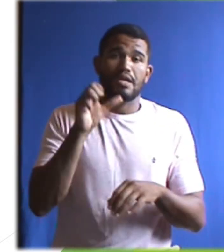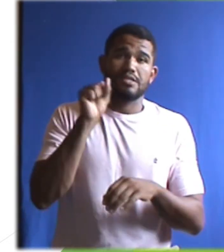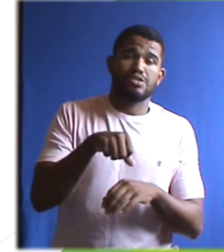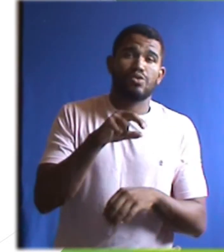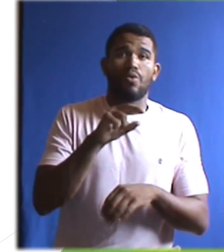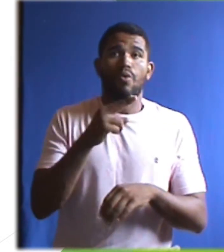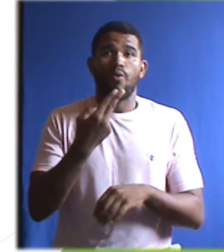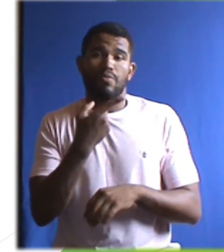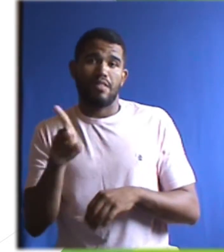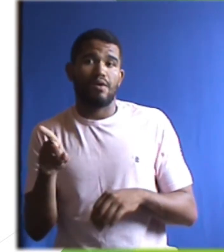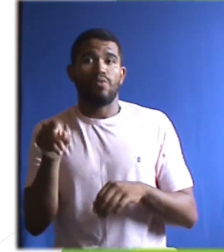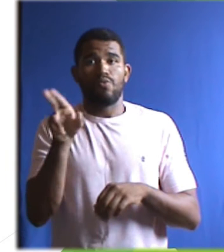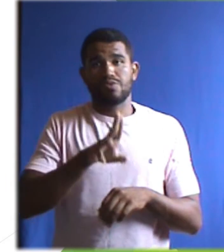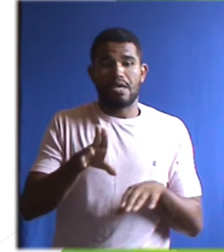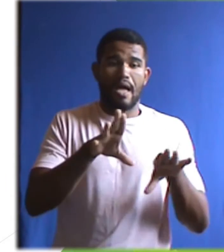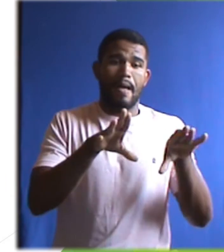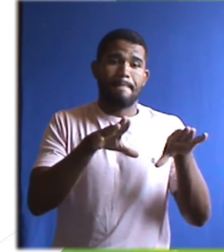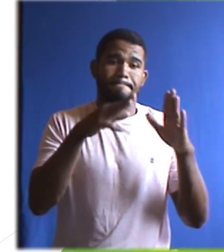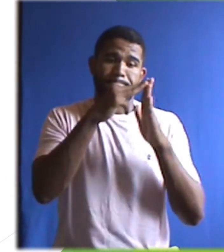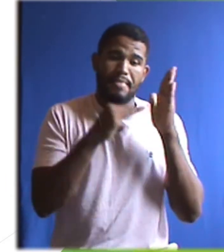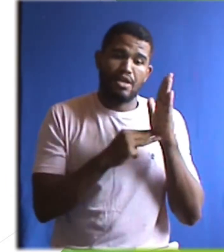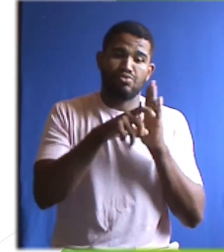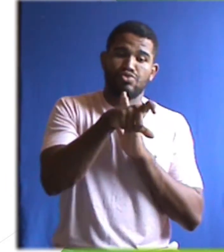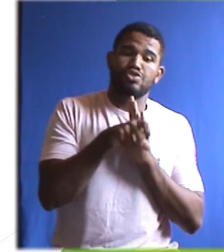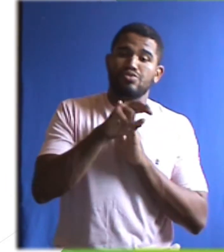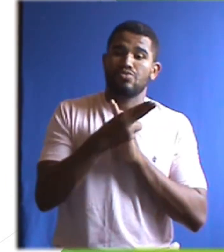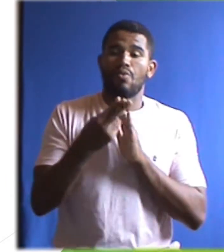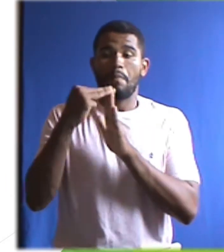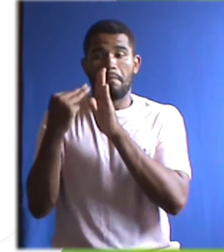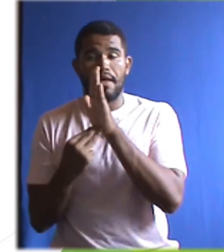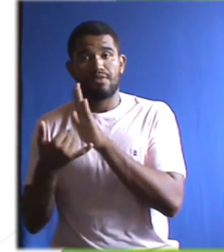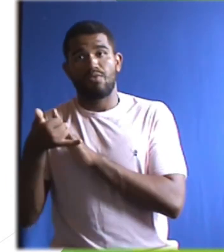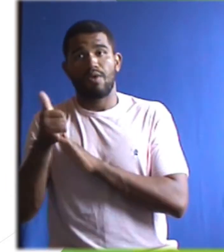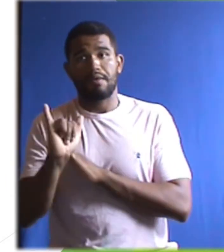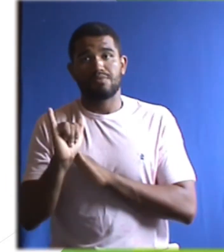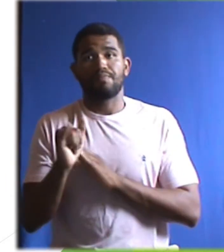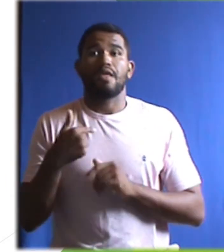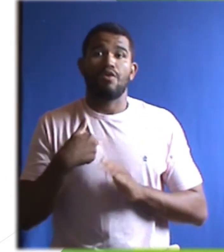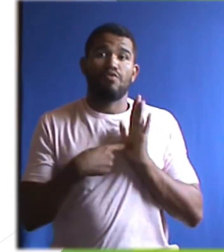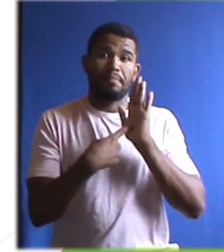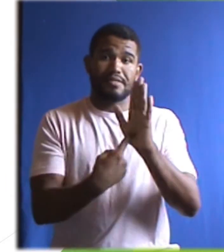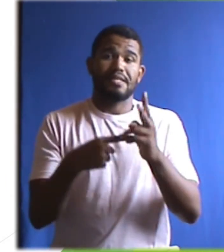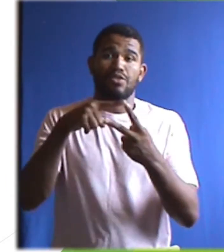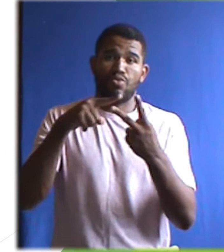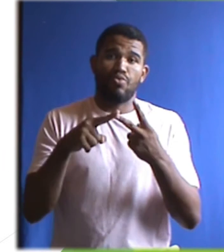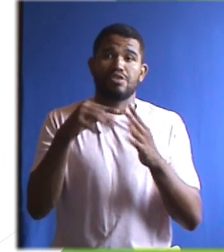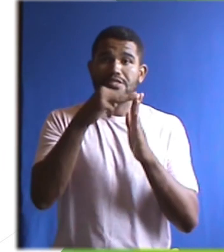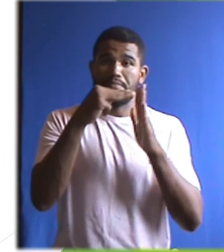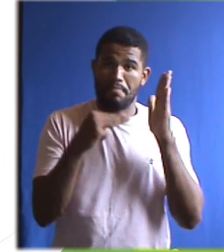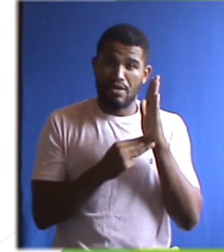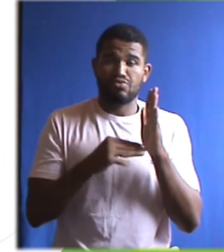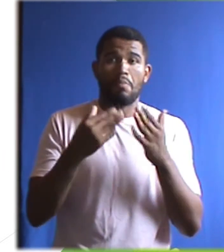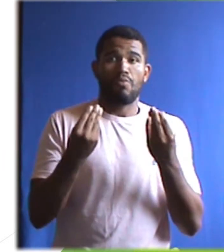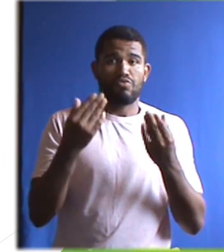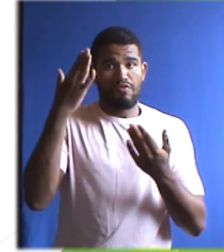que, portanto, eles conseguem adotar sim ou não método X ou Y. Eu vou